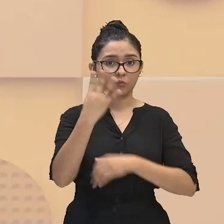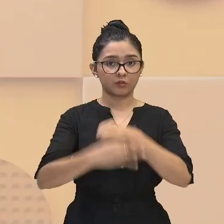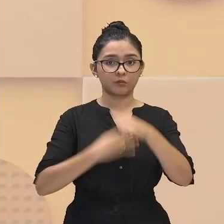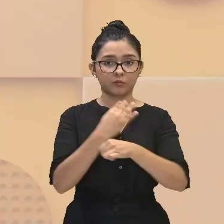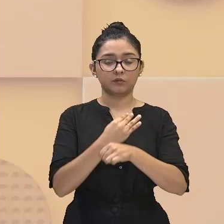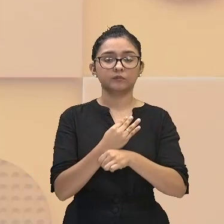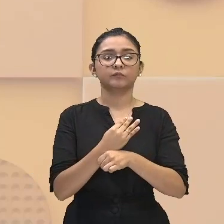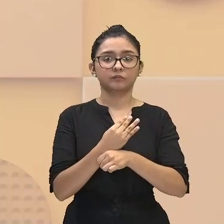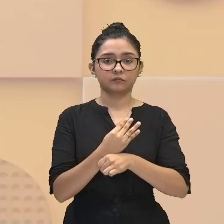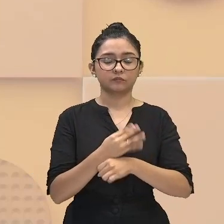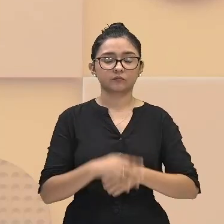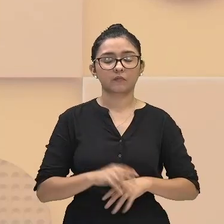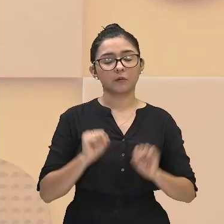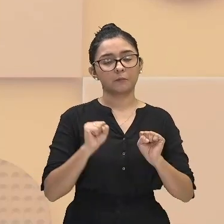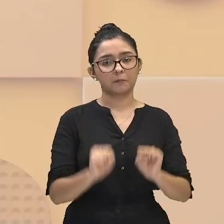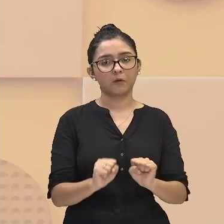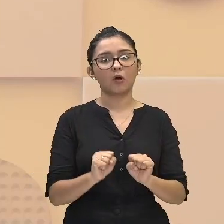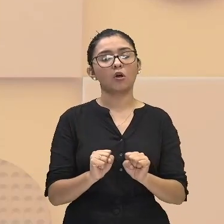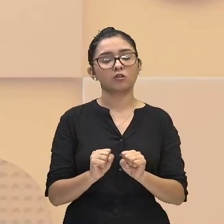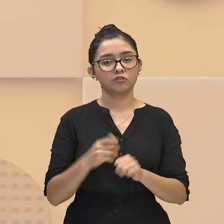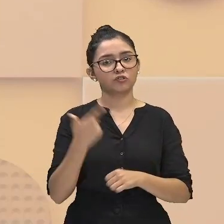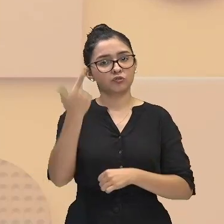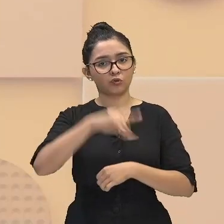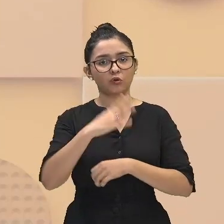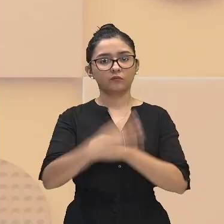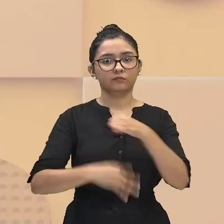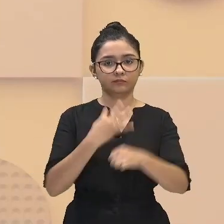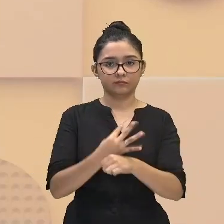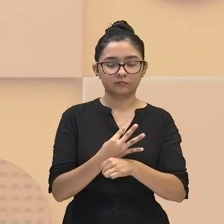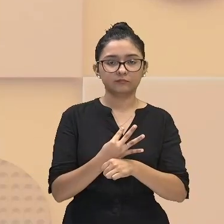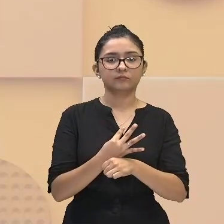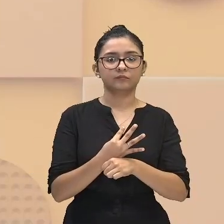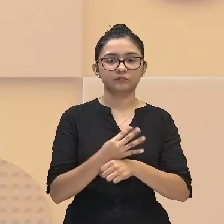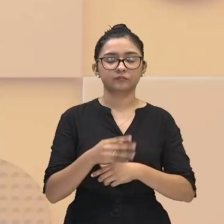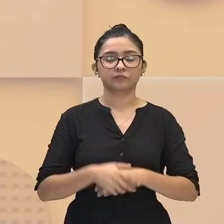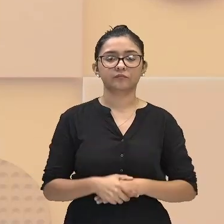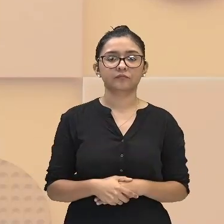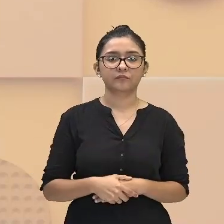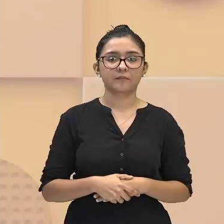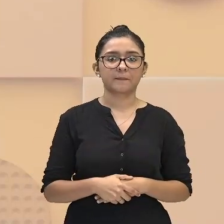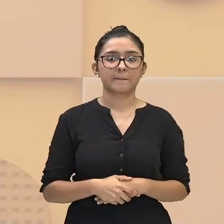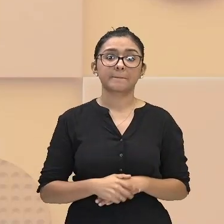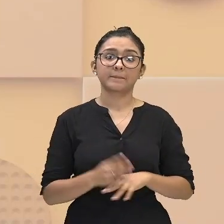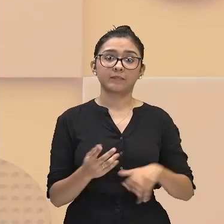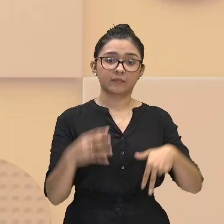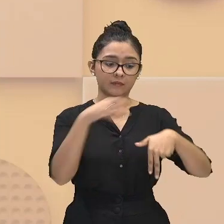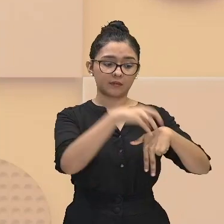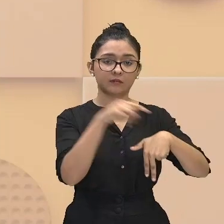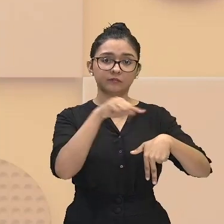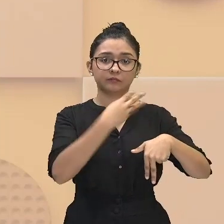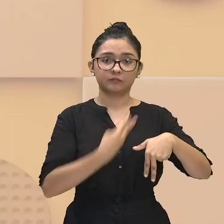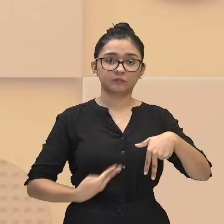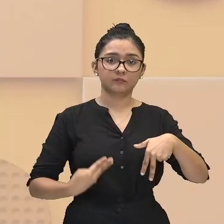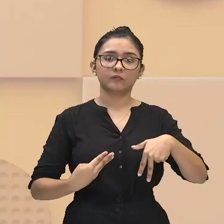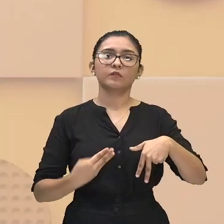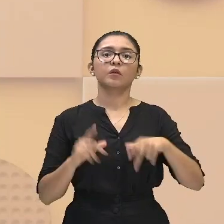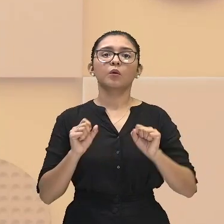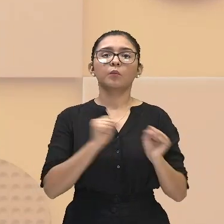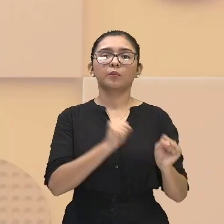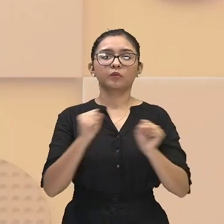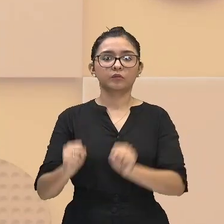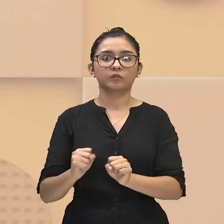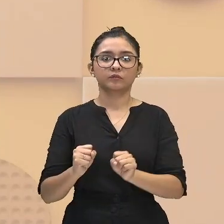um mandato. Pode ser reeleito por mais 4 anos. Na monarquia, o poder passa de